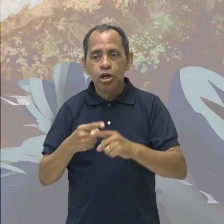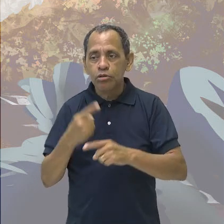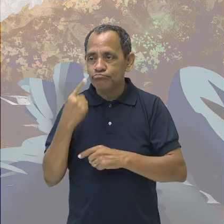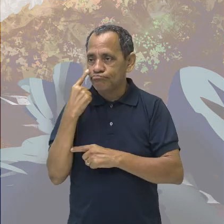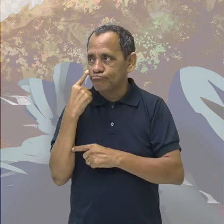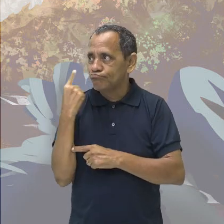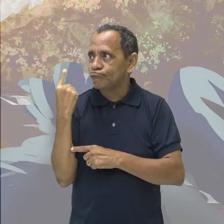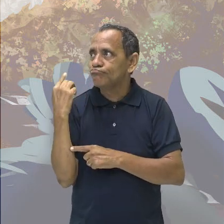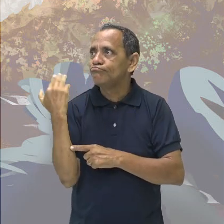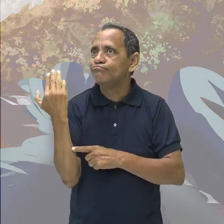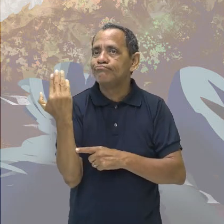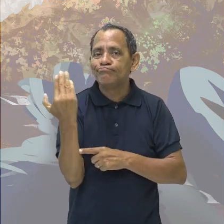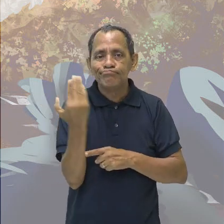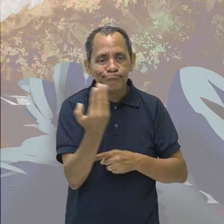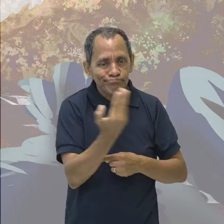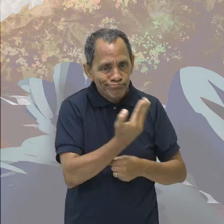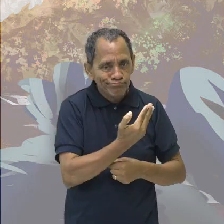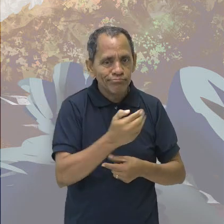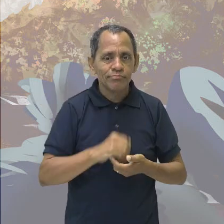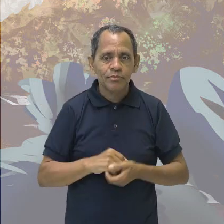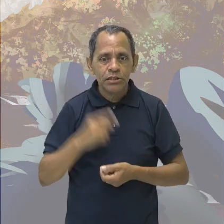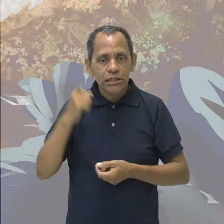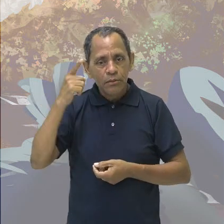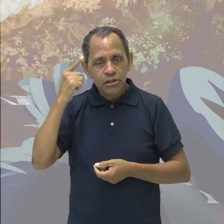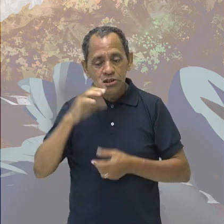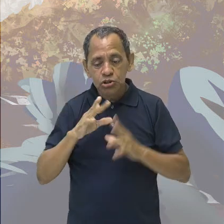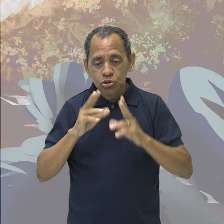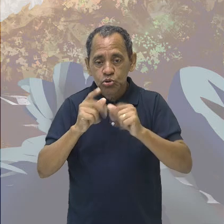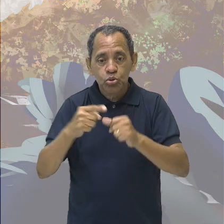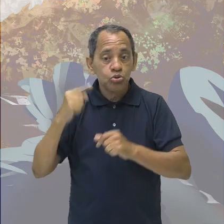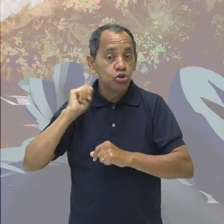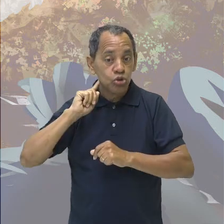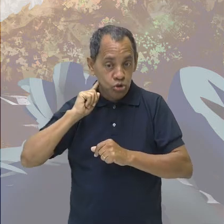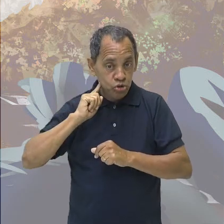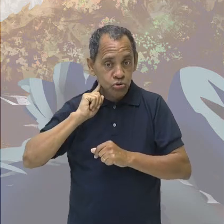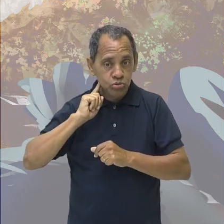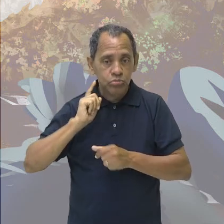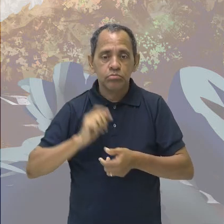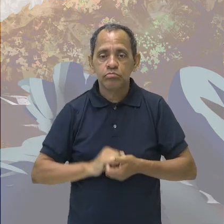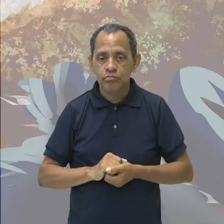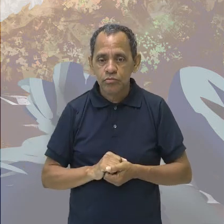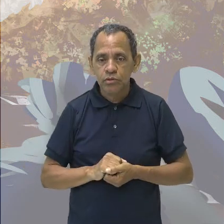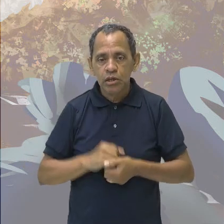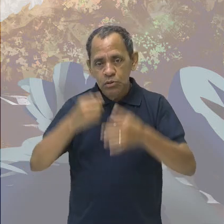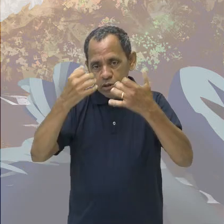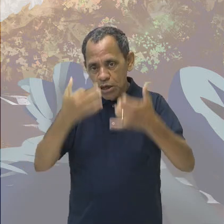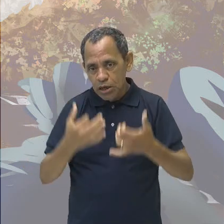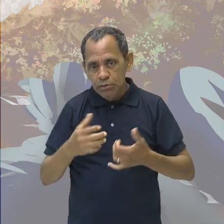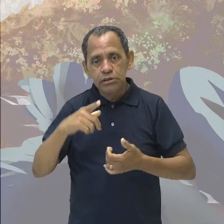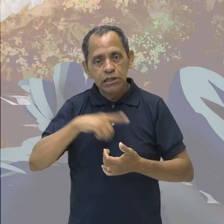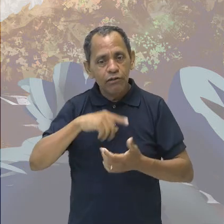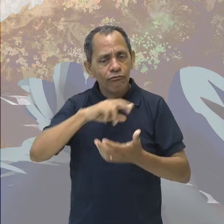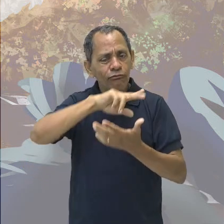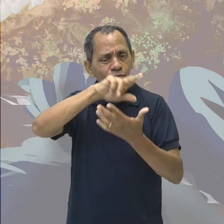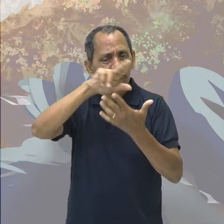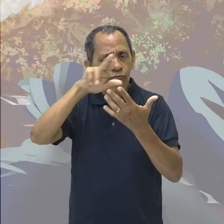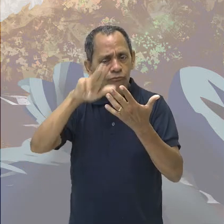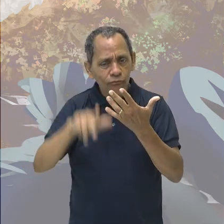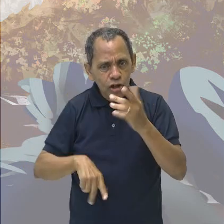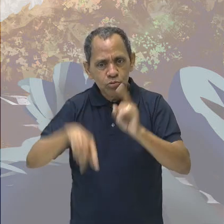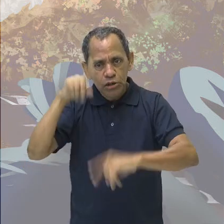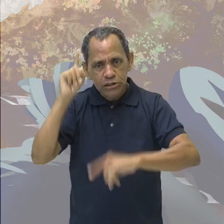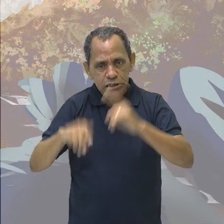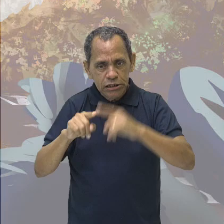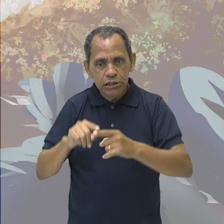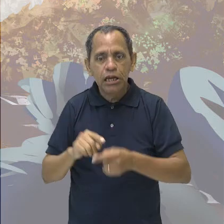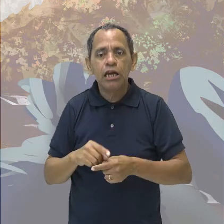mim, imagina, de todos esses lixos que nós acabamos de falar, existem vários e vários e vários,